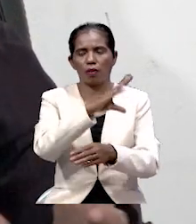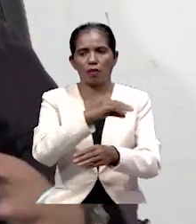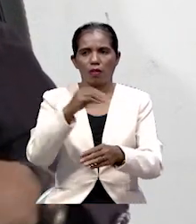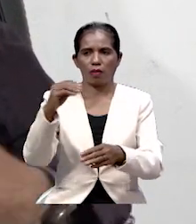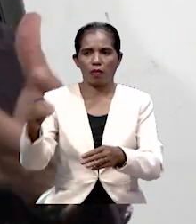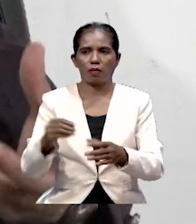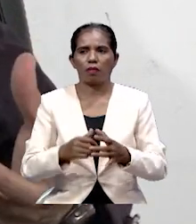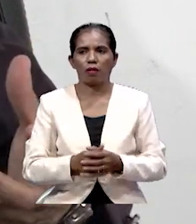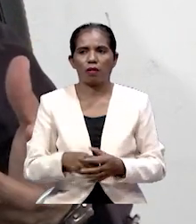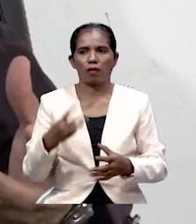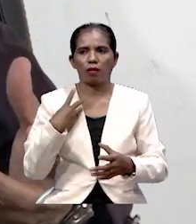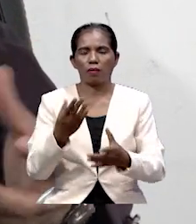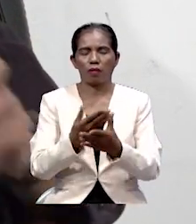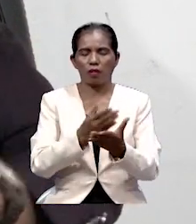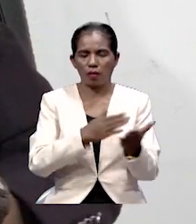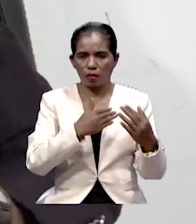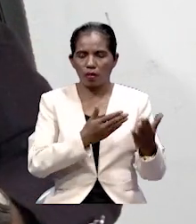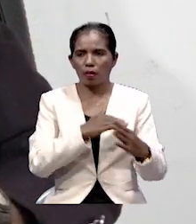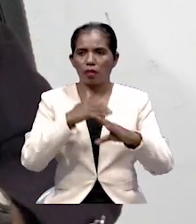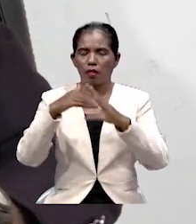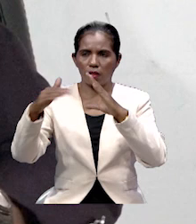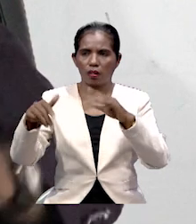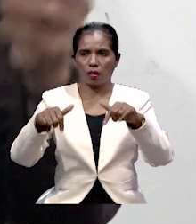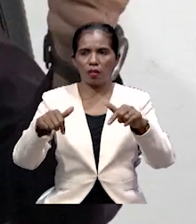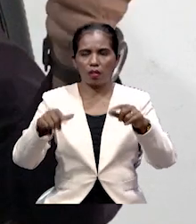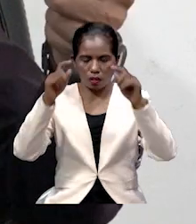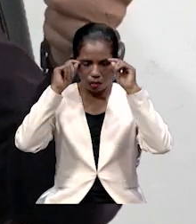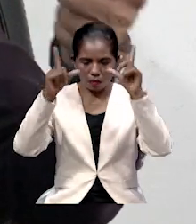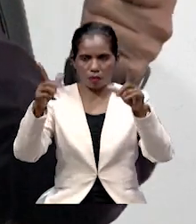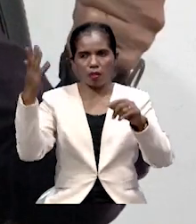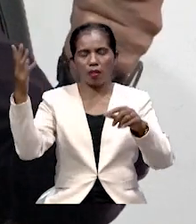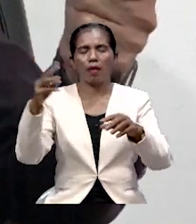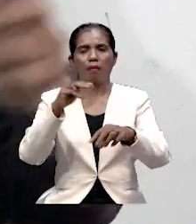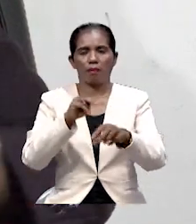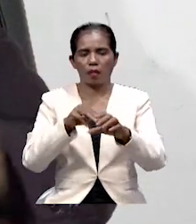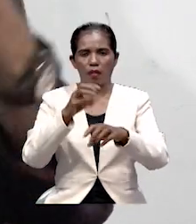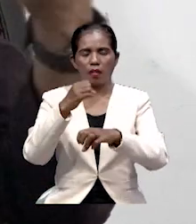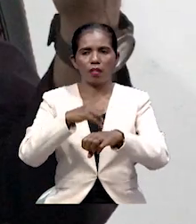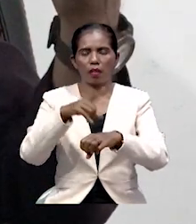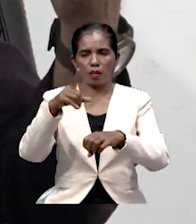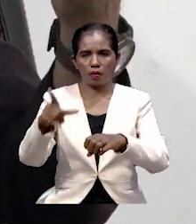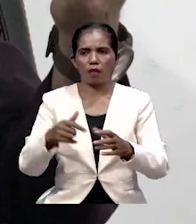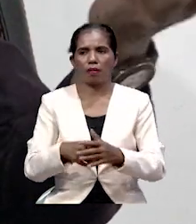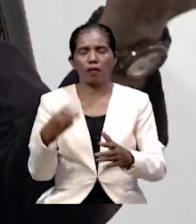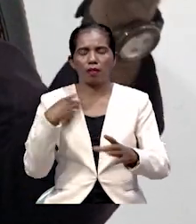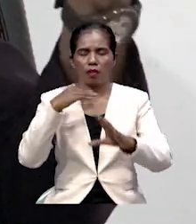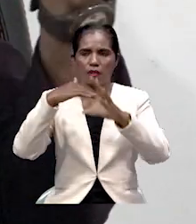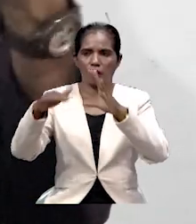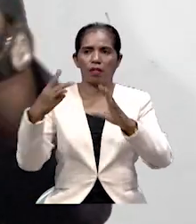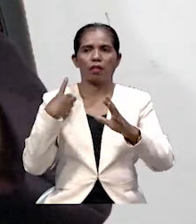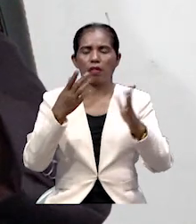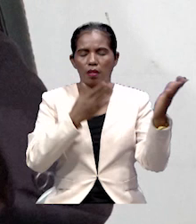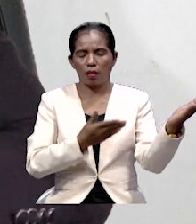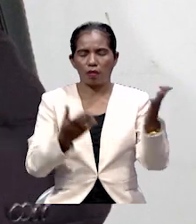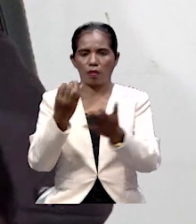kuda mai, depois ita hal exportasaun. Sirene he Timor folin la ia, mas mercado internasional folin ia. Ita hal exportasaun ba ba ita lore osan